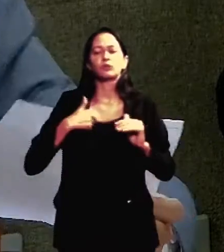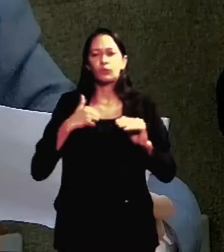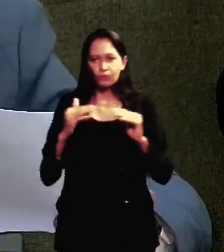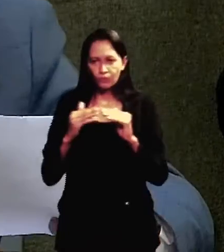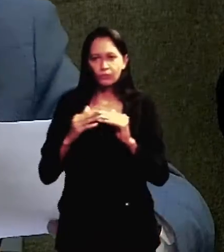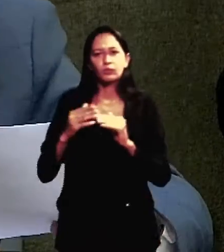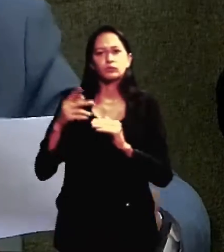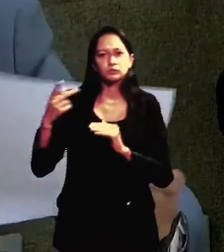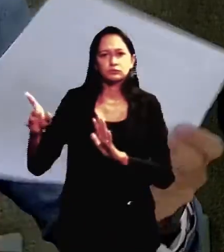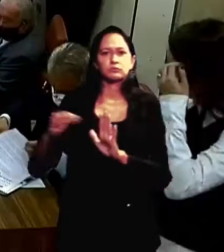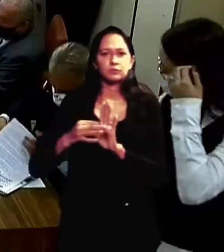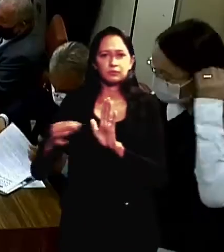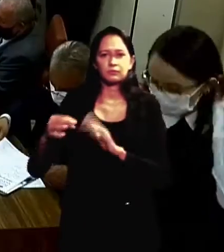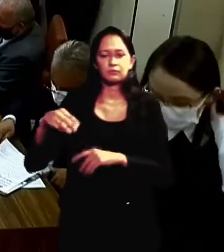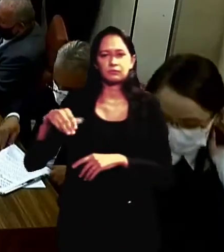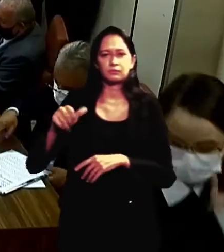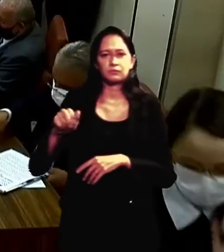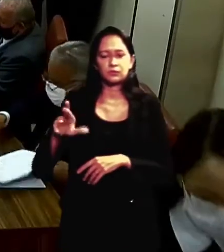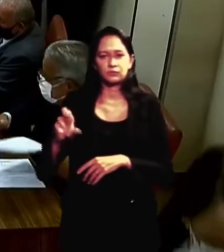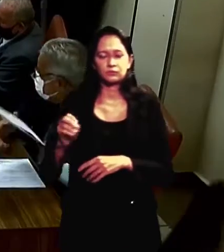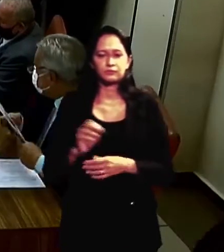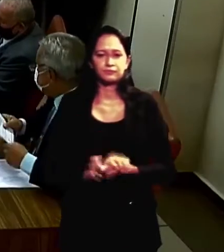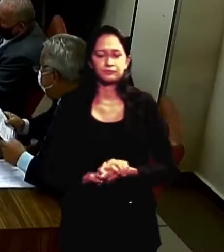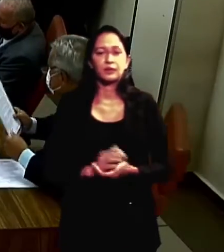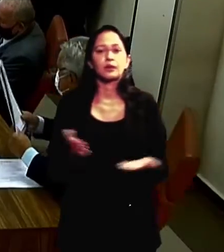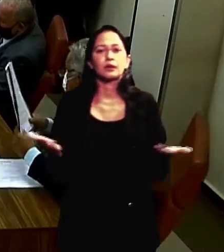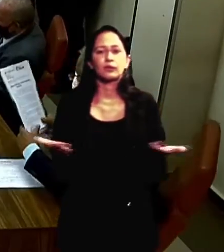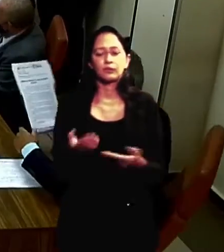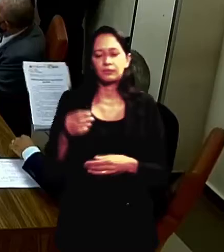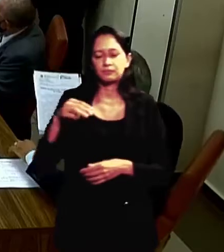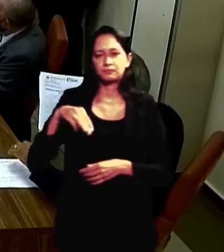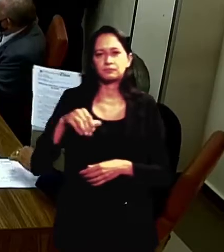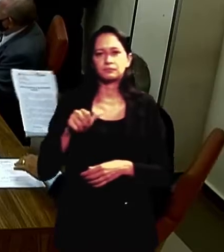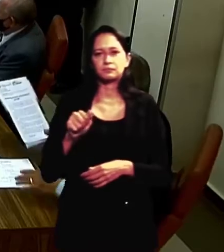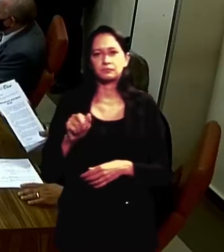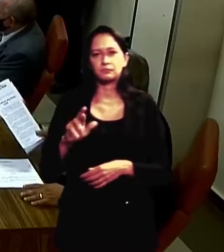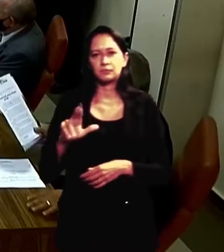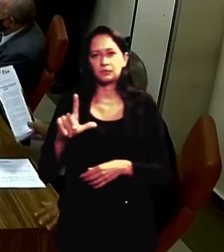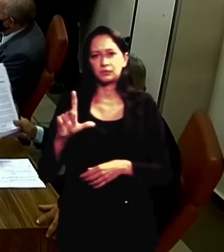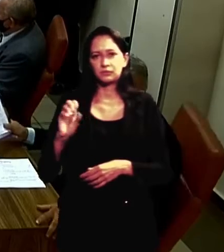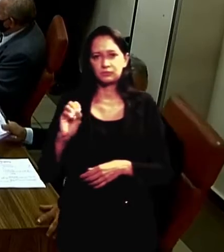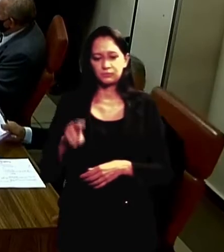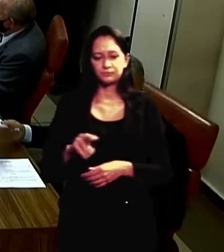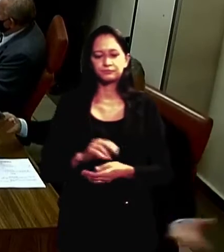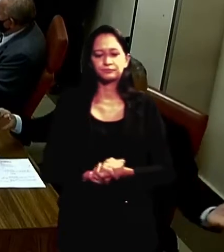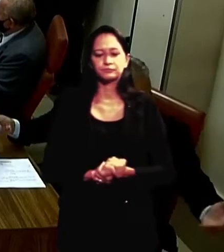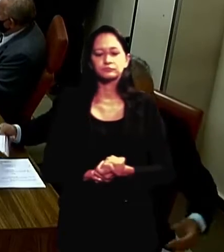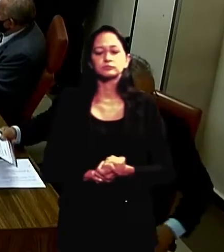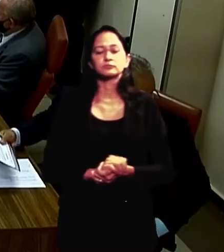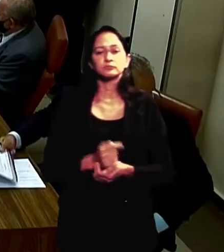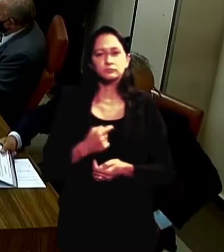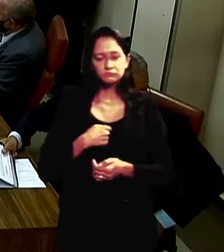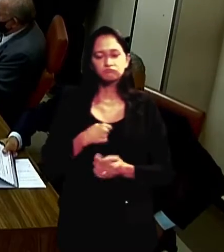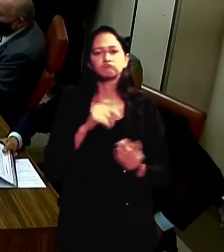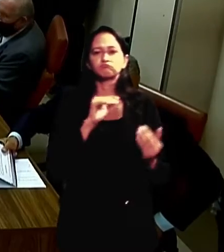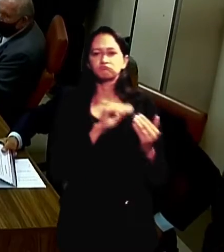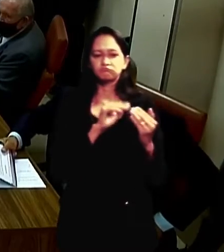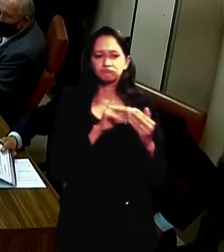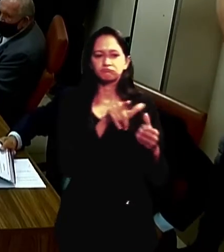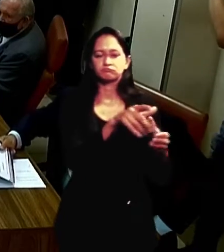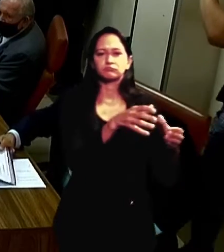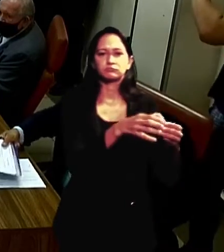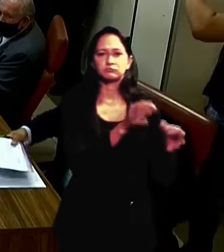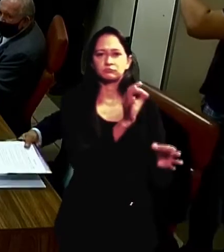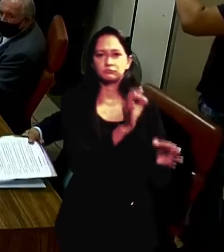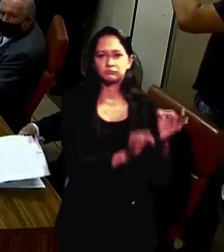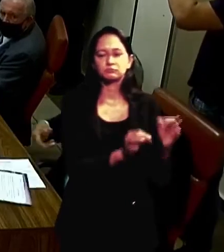Rubem. Vereador Marlon. Quero também usar a palavra para votar de acordo com a Procuradoria e